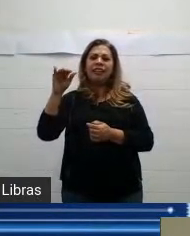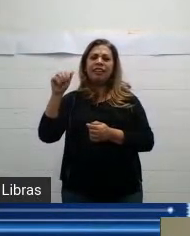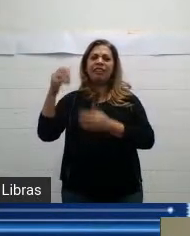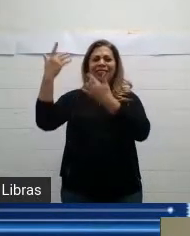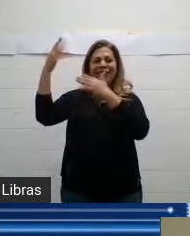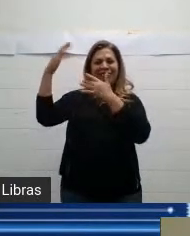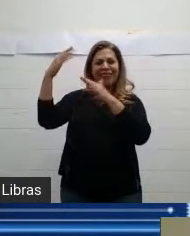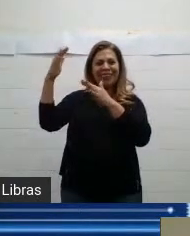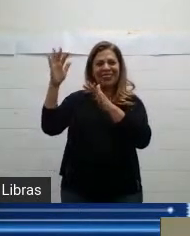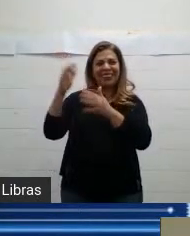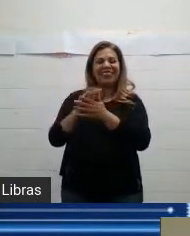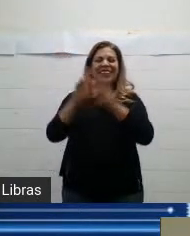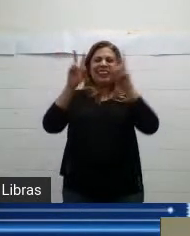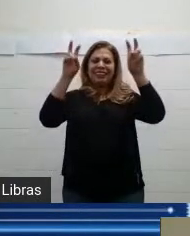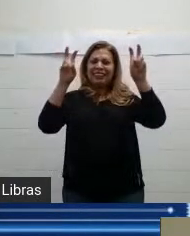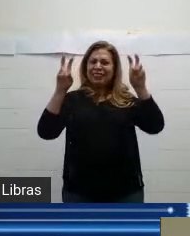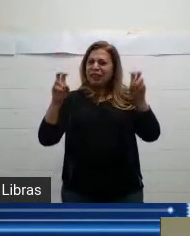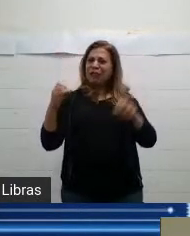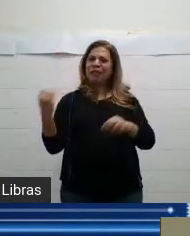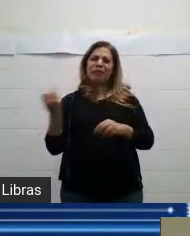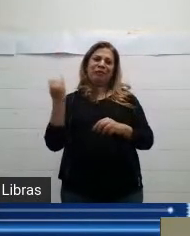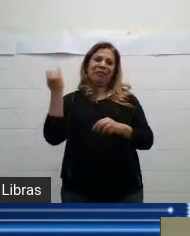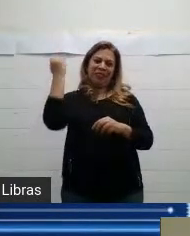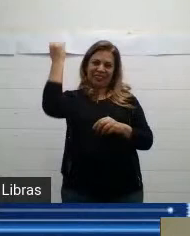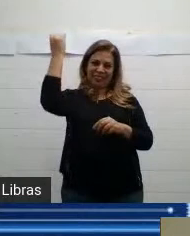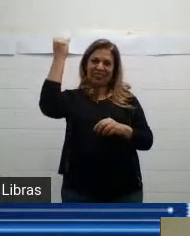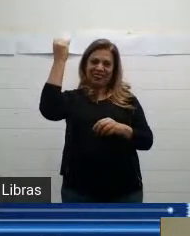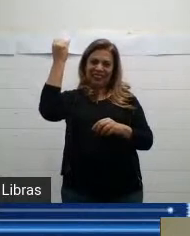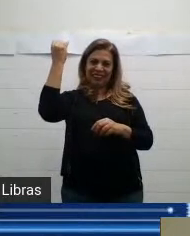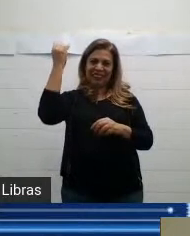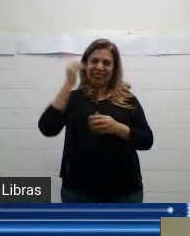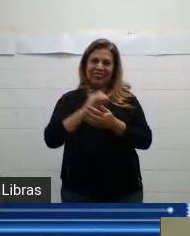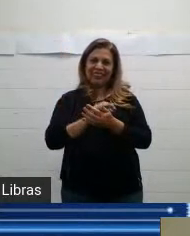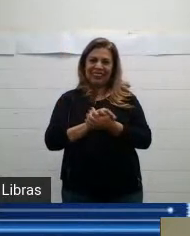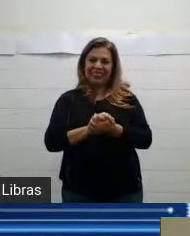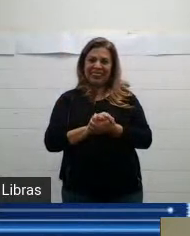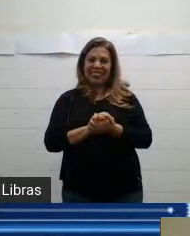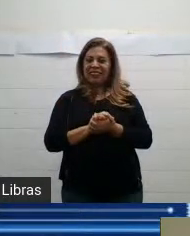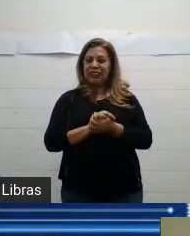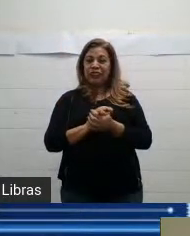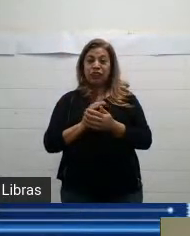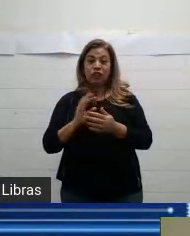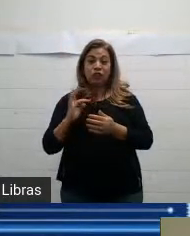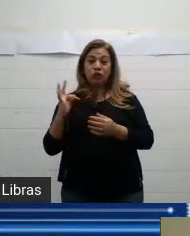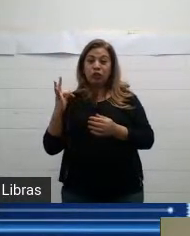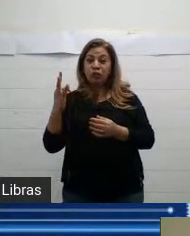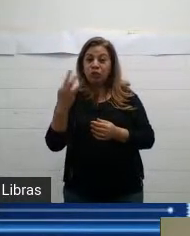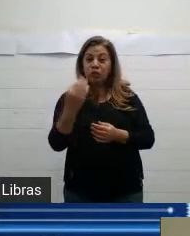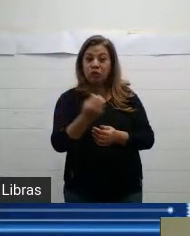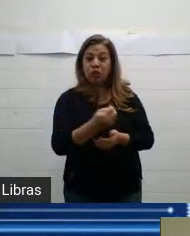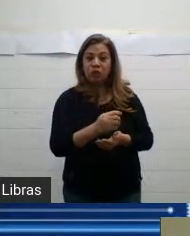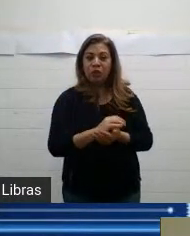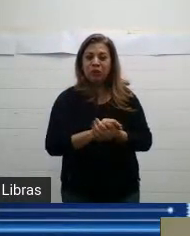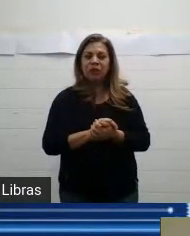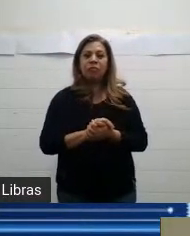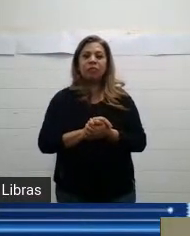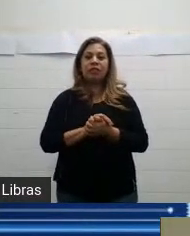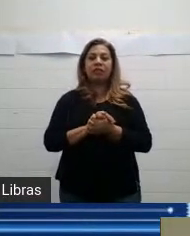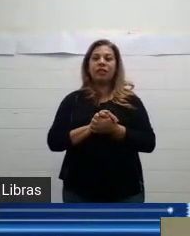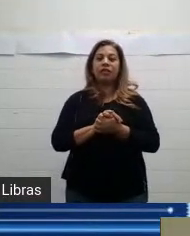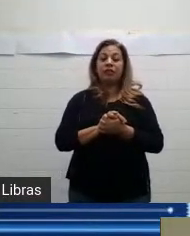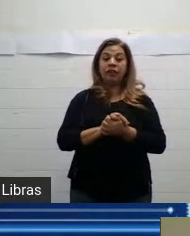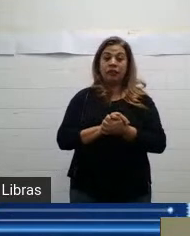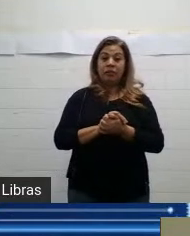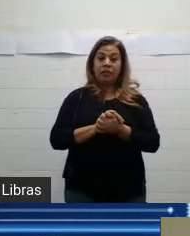Mar, que temas que importam sempre, enfim, estão todos aqui elogiando bastante os trabalhos de vocês, tá? O